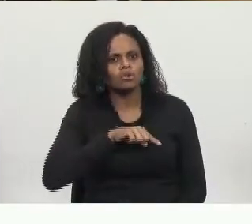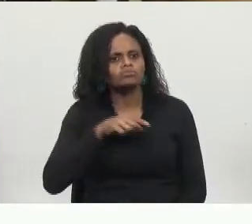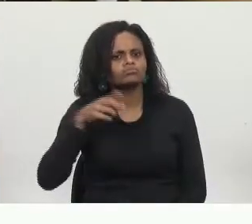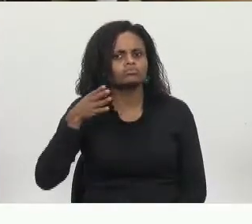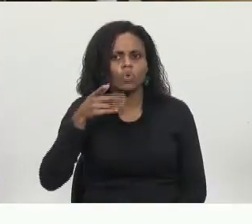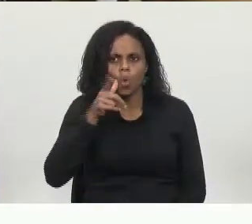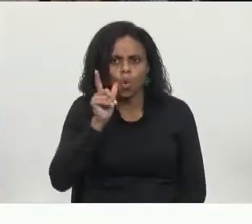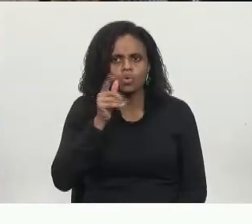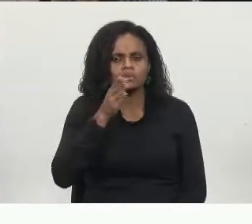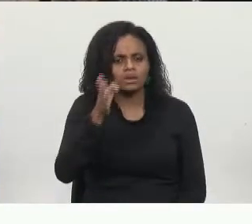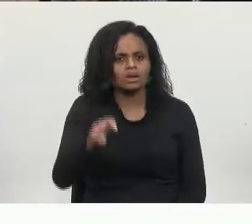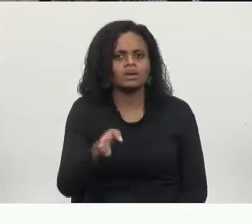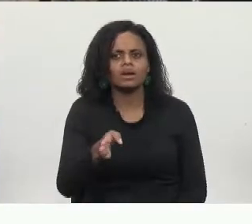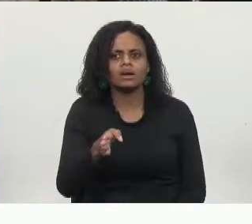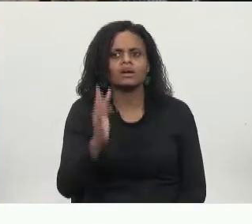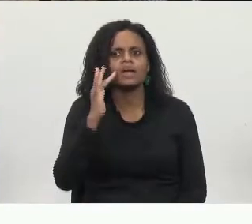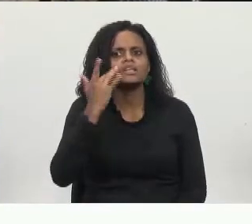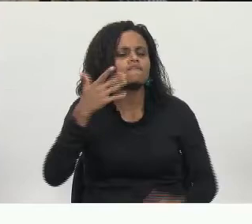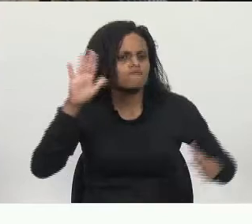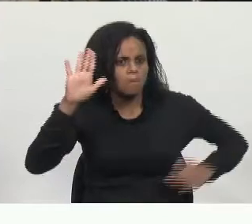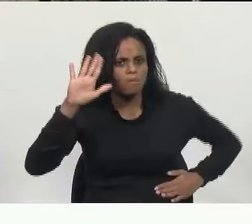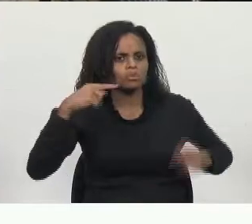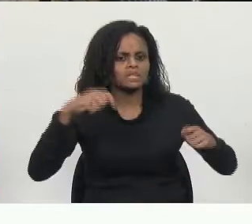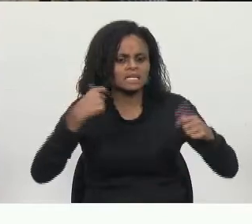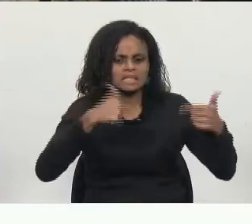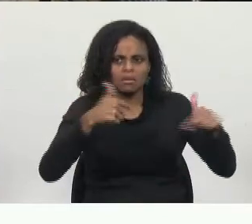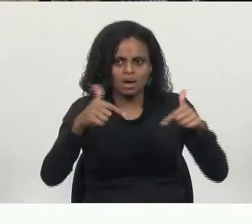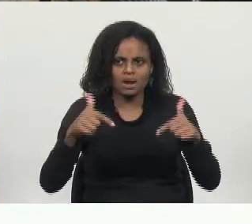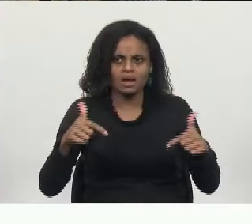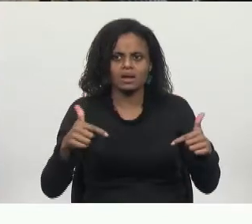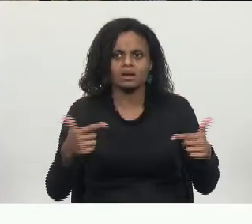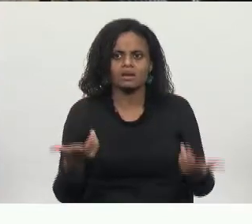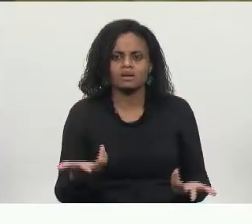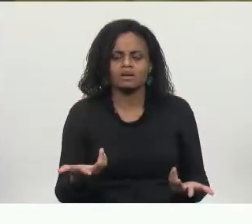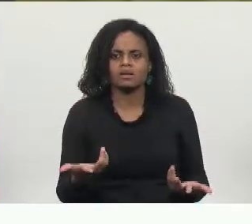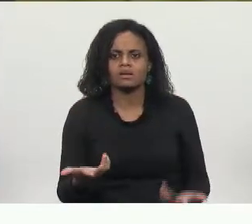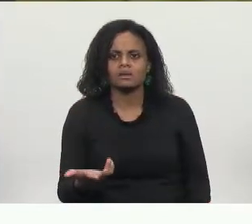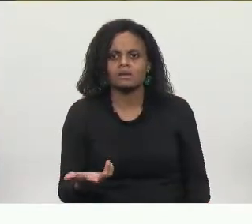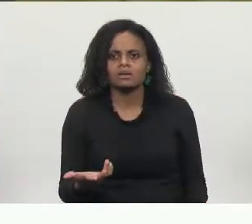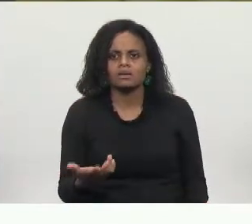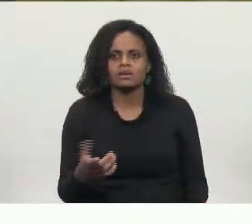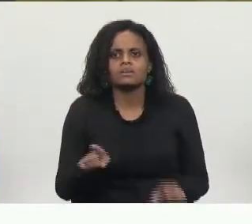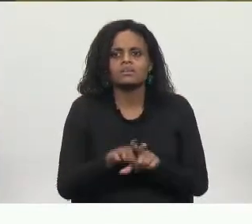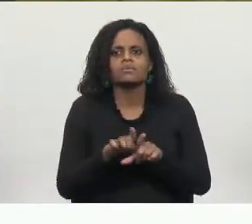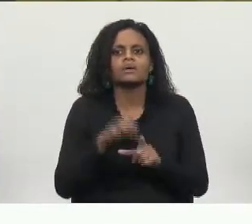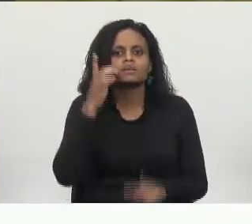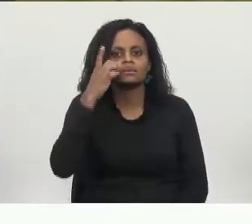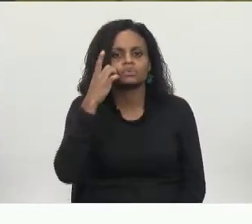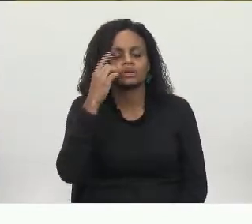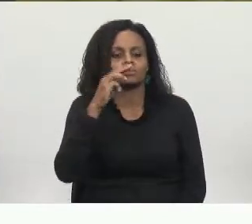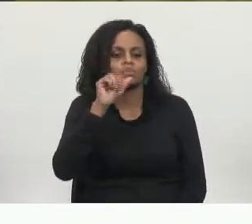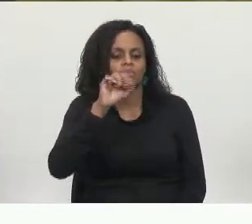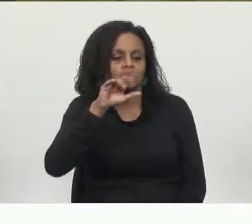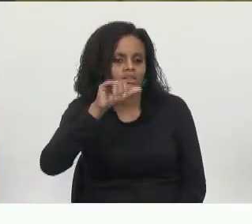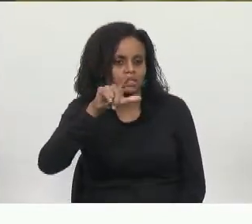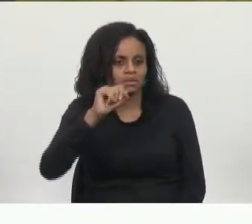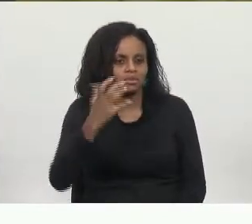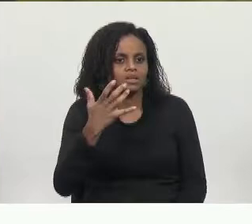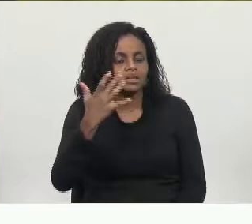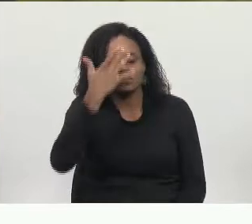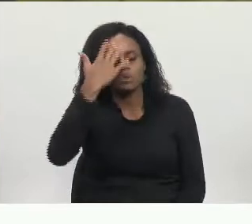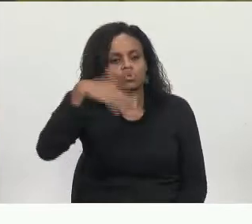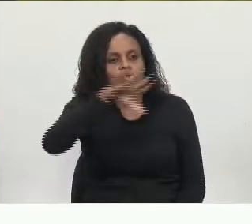coisa, Marcelo. E vagabundo tem que trabalhar mesmo, e muito. E outra coisa, deputado Marcelo, eu queria que as pessoas aqui também